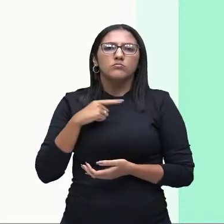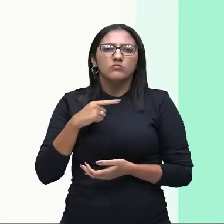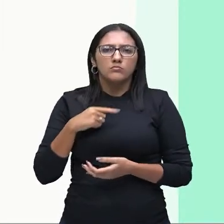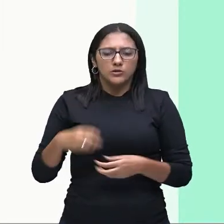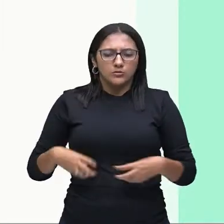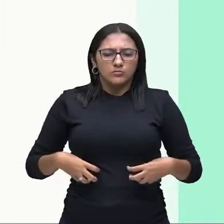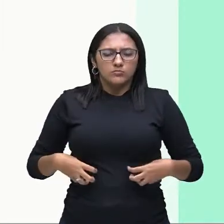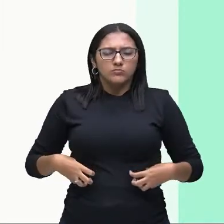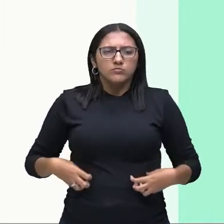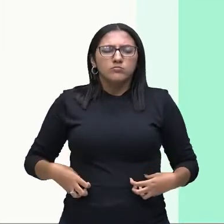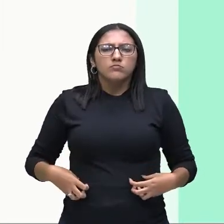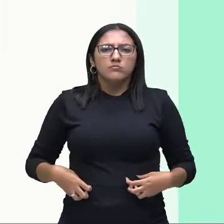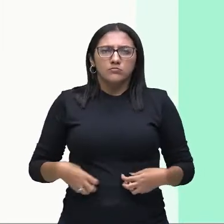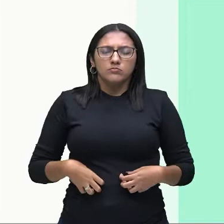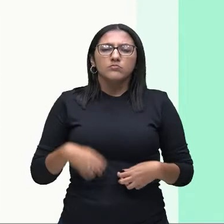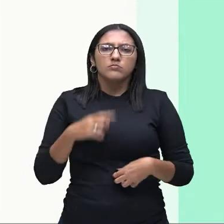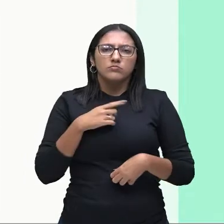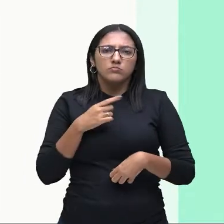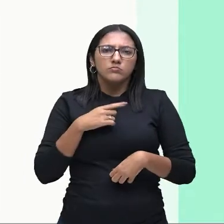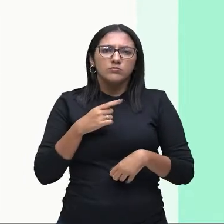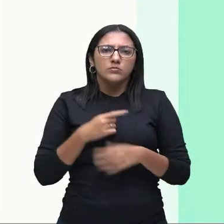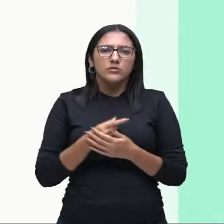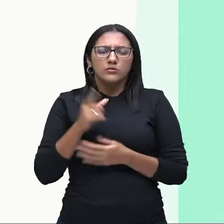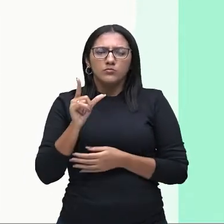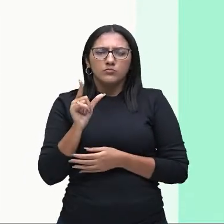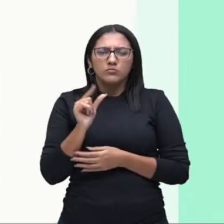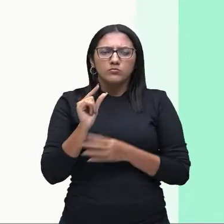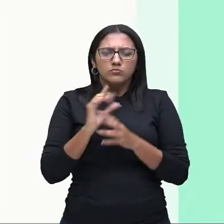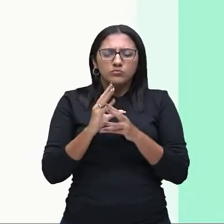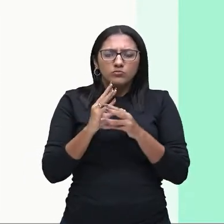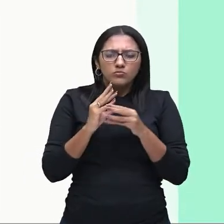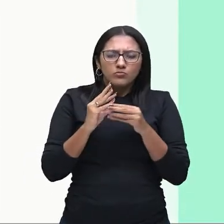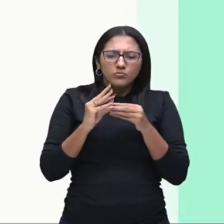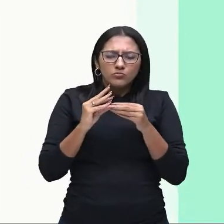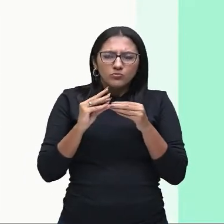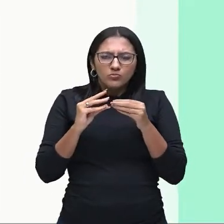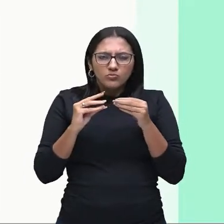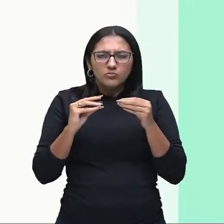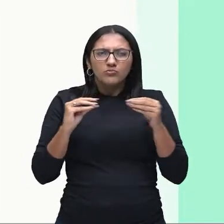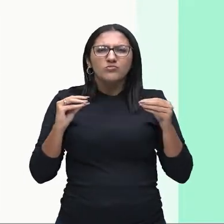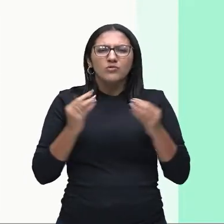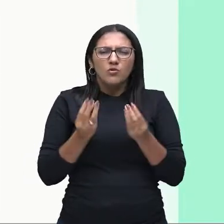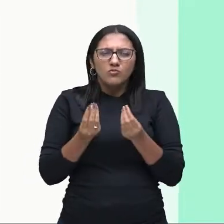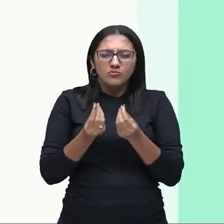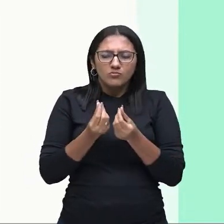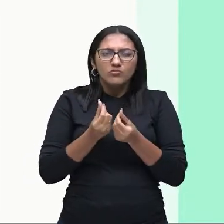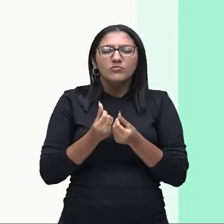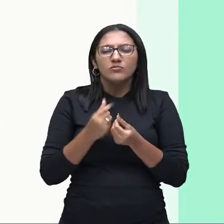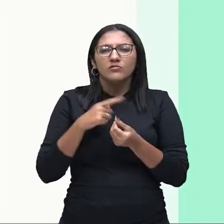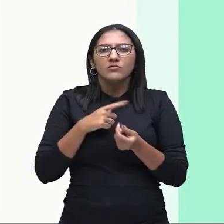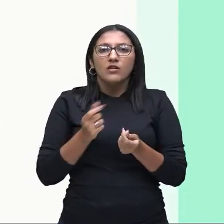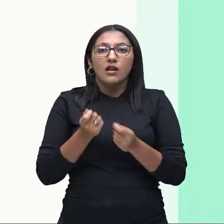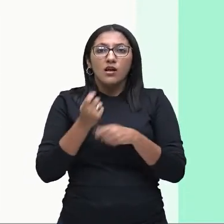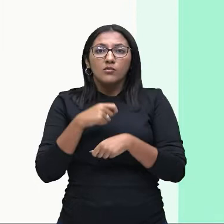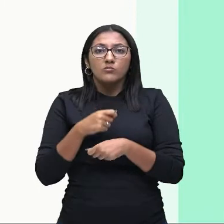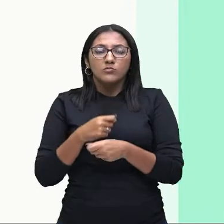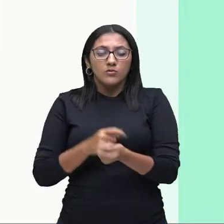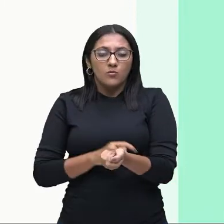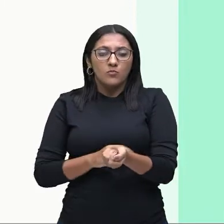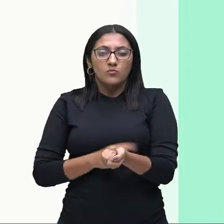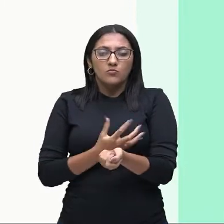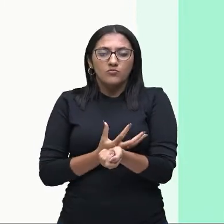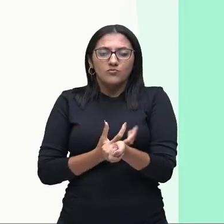vão fazer com que esse alimento se diminua até a menor parte possível para que o sangue consiga captar